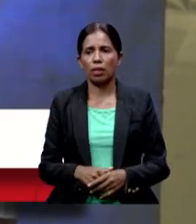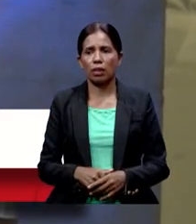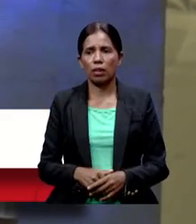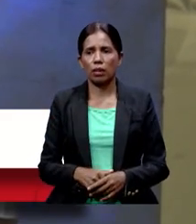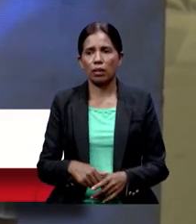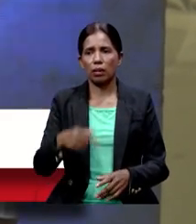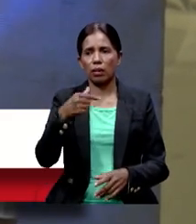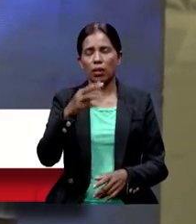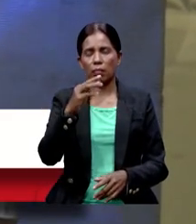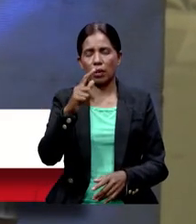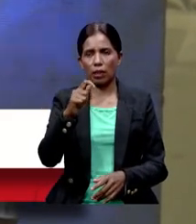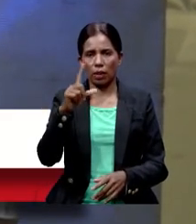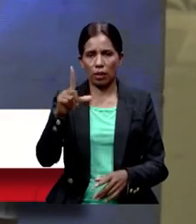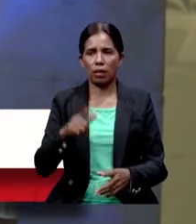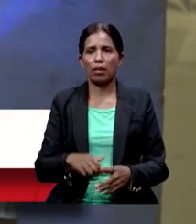Cachemente Elimos,